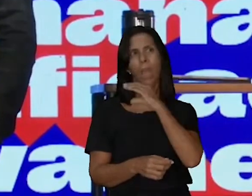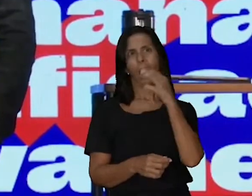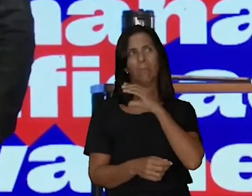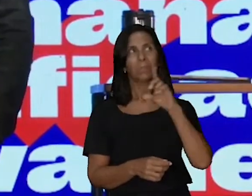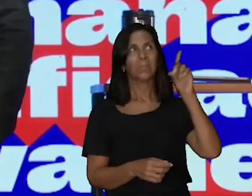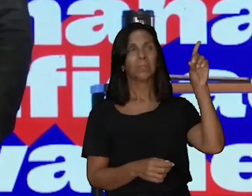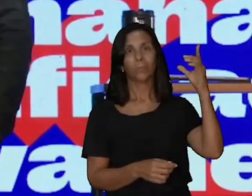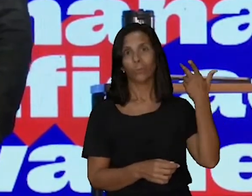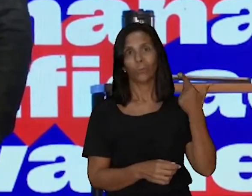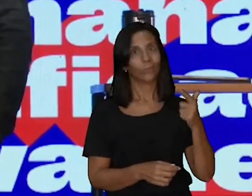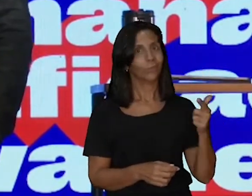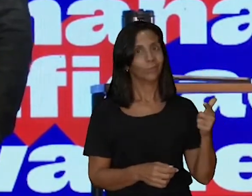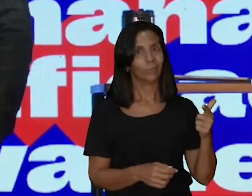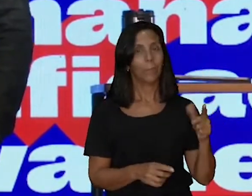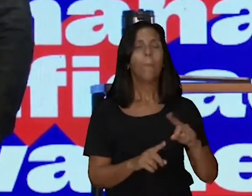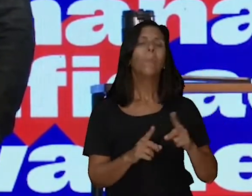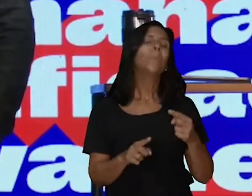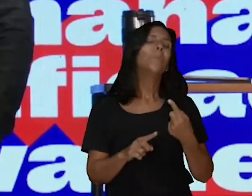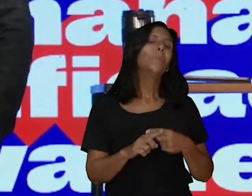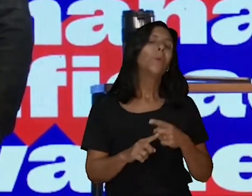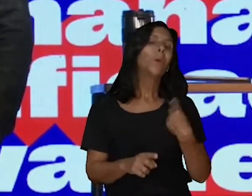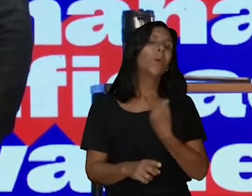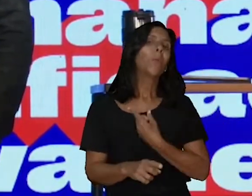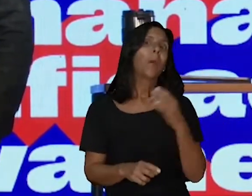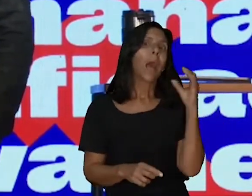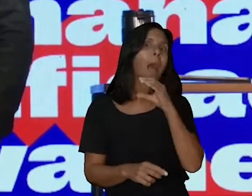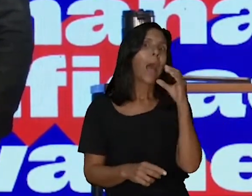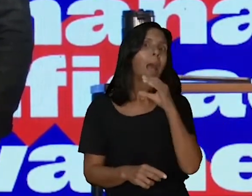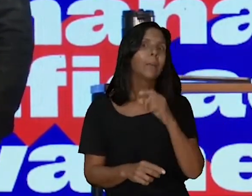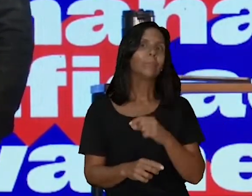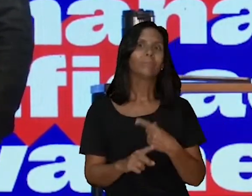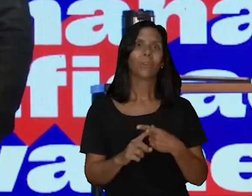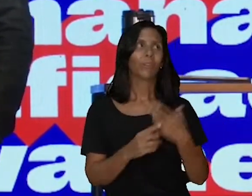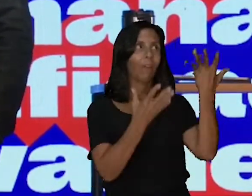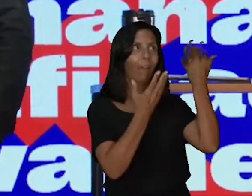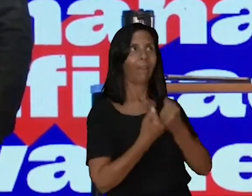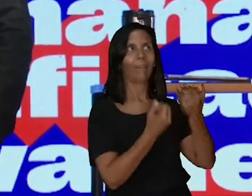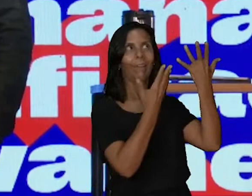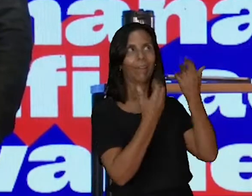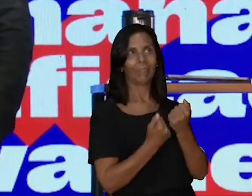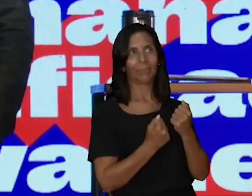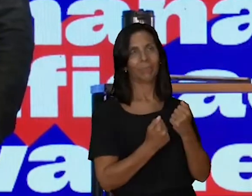Mas para que a gente tem pressa? A gente tem pressa para receber o que a gente quer.